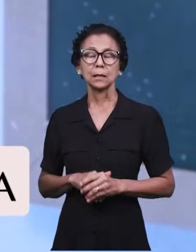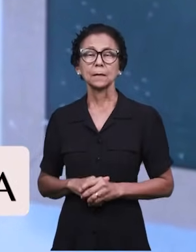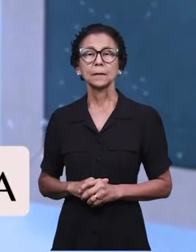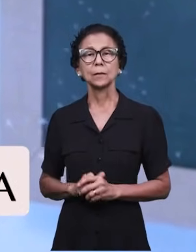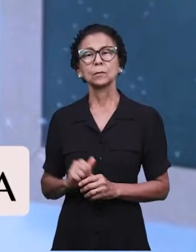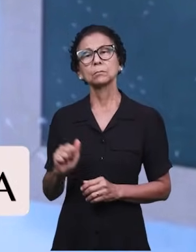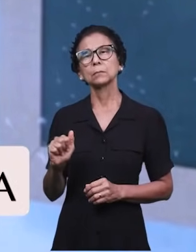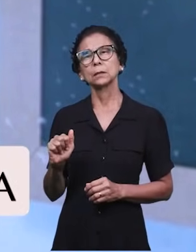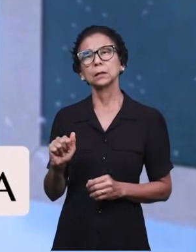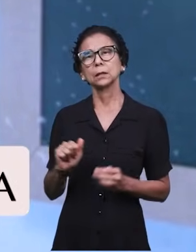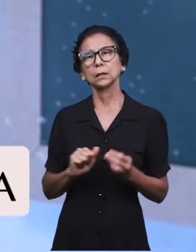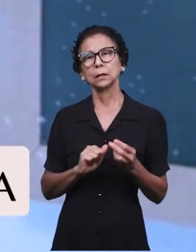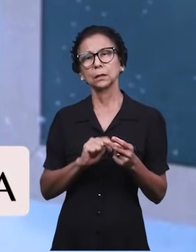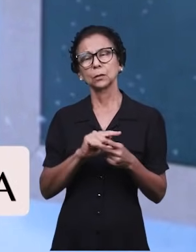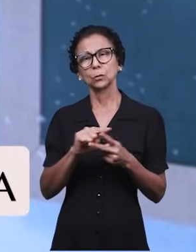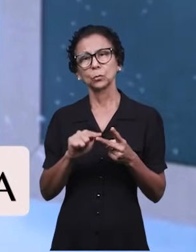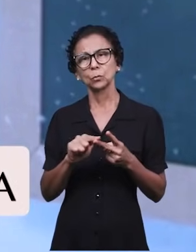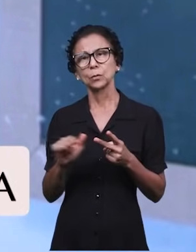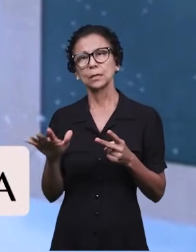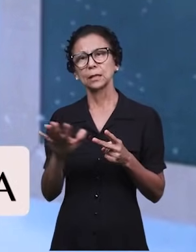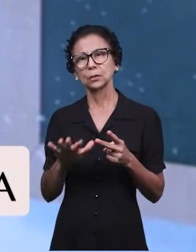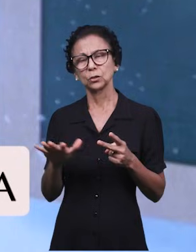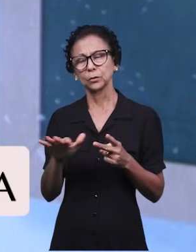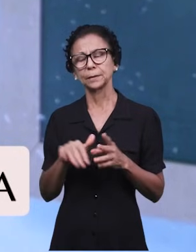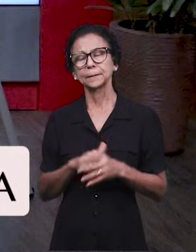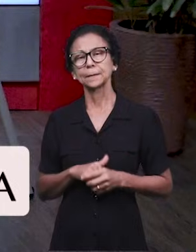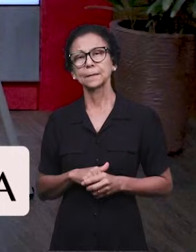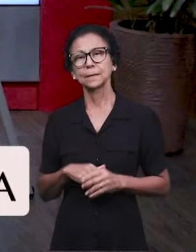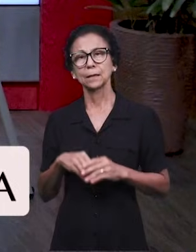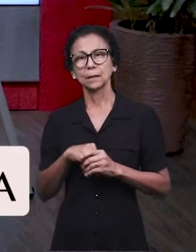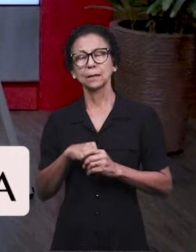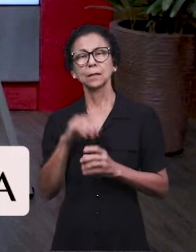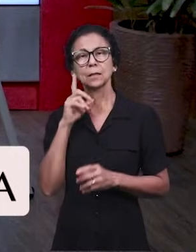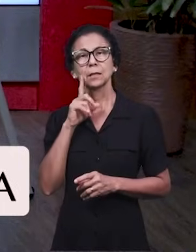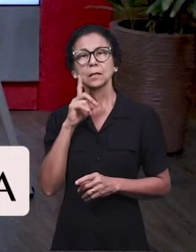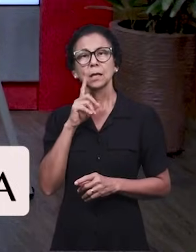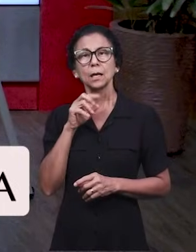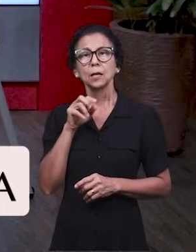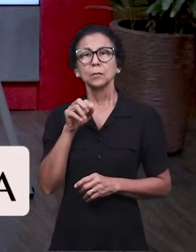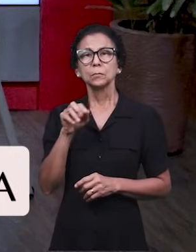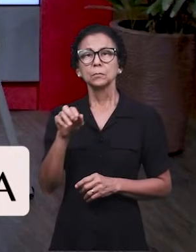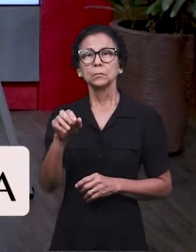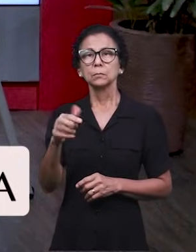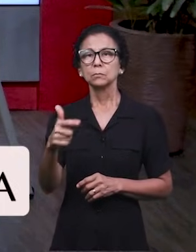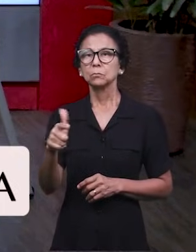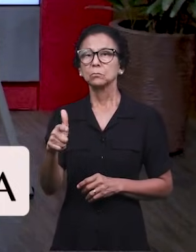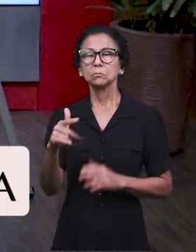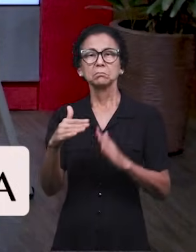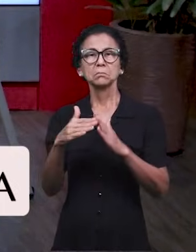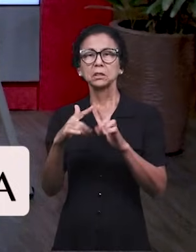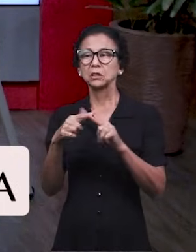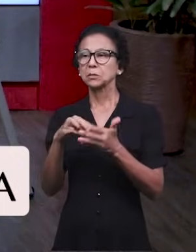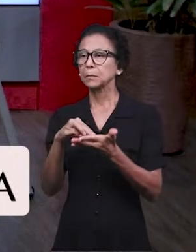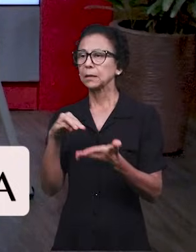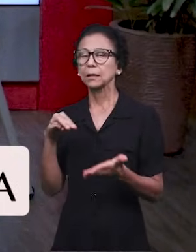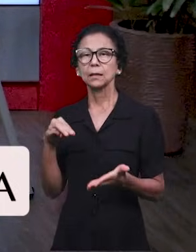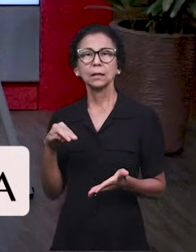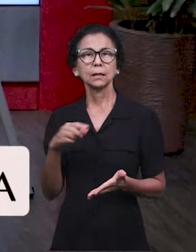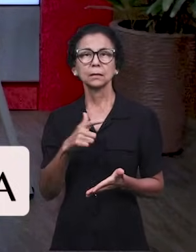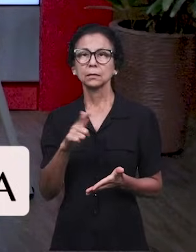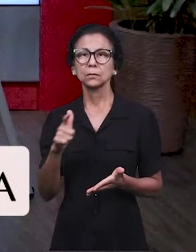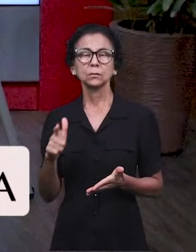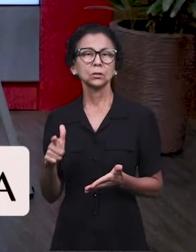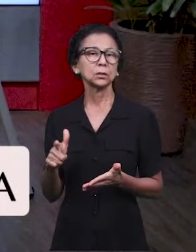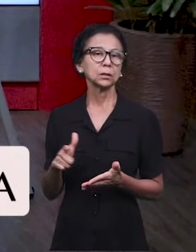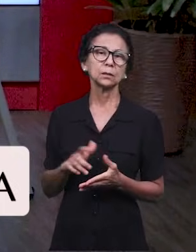e de Chicago. O senhor chegava lá, não tinha igreja lá, assim, Cristã Maranata, e aí sim, o